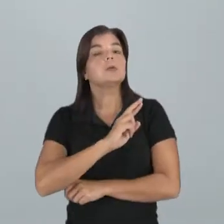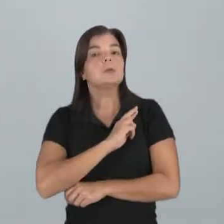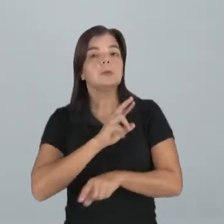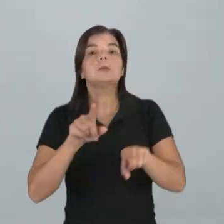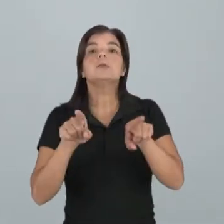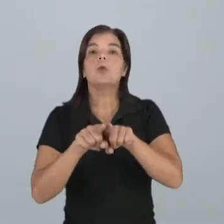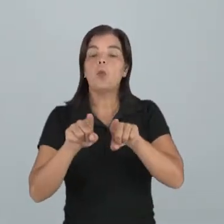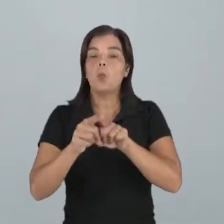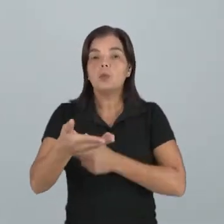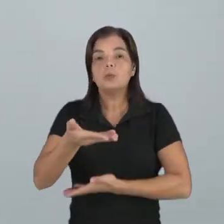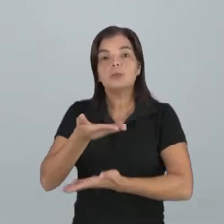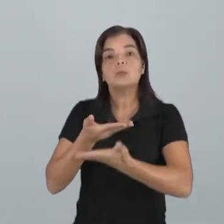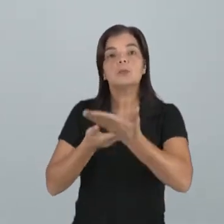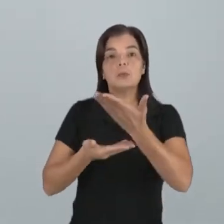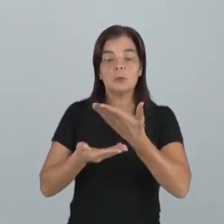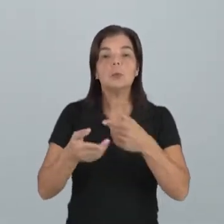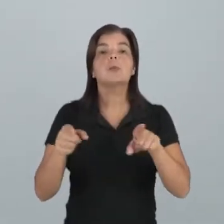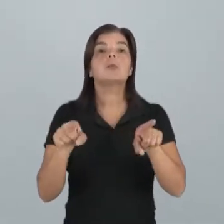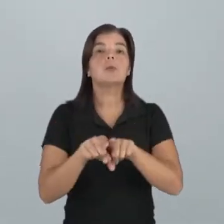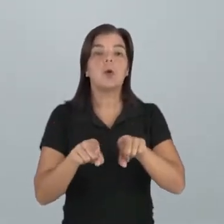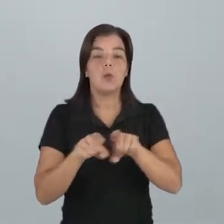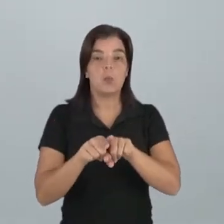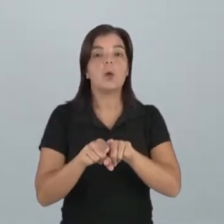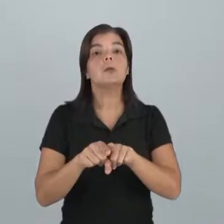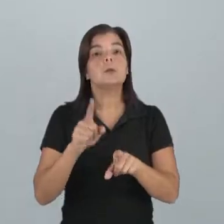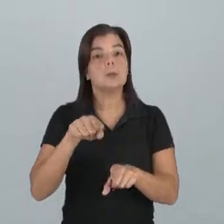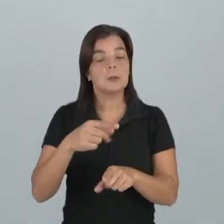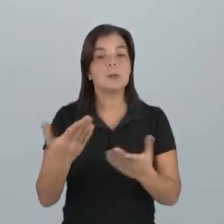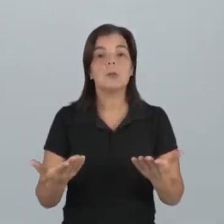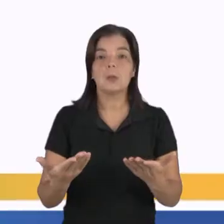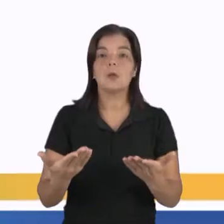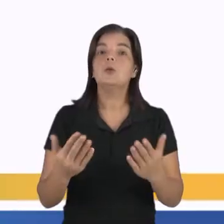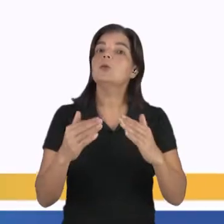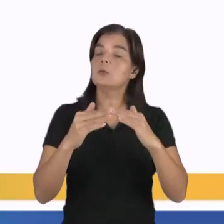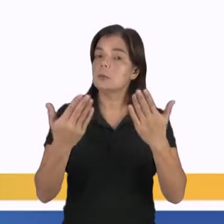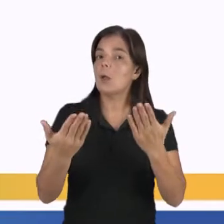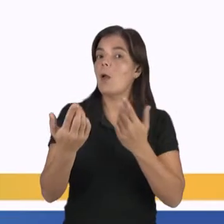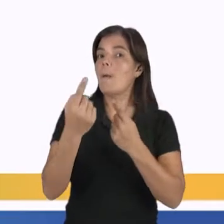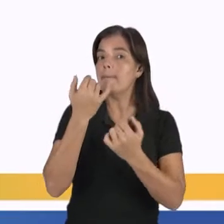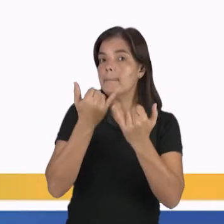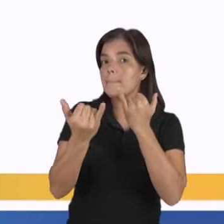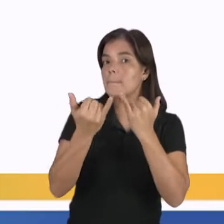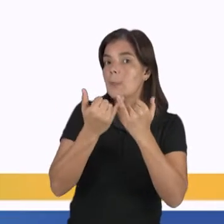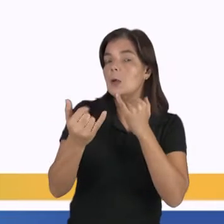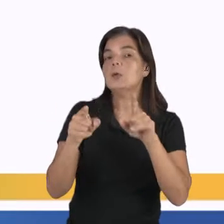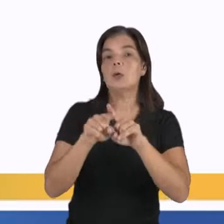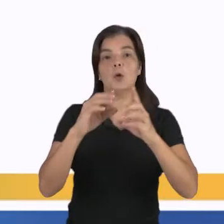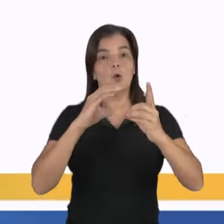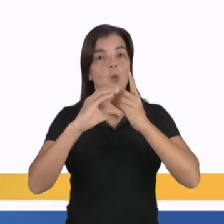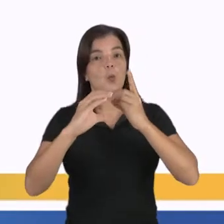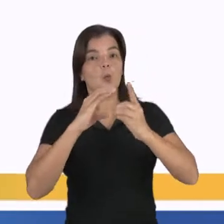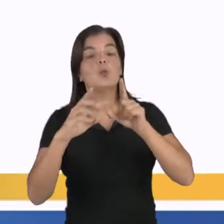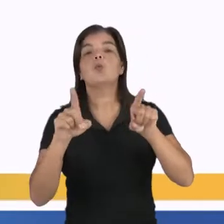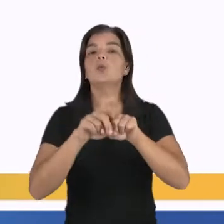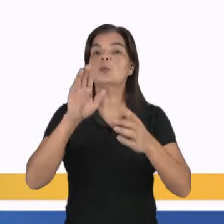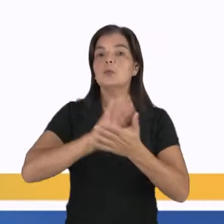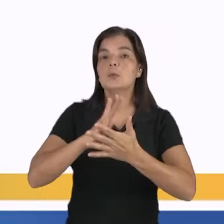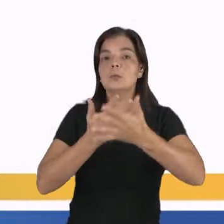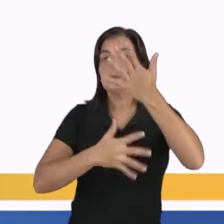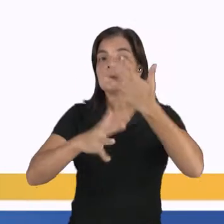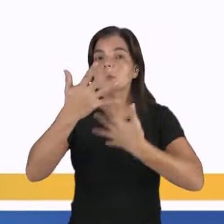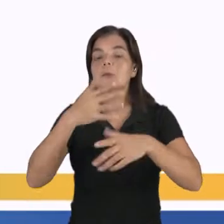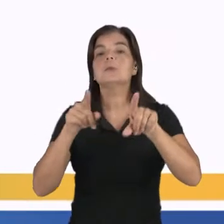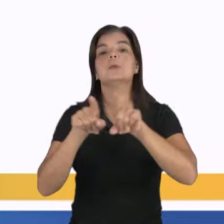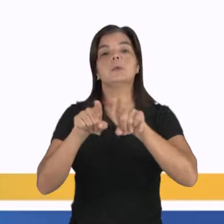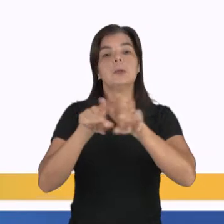têm muito em comum e tem aspectos que são até semelhantes, como eu já disse aqui: culto, ritual, celebrações,